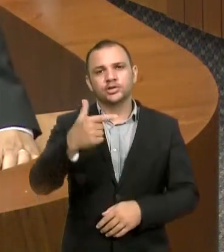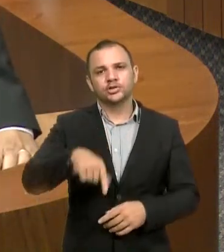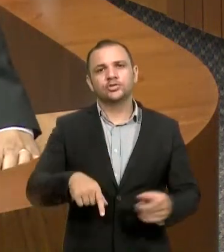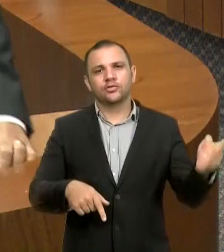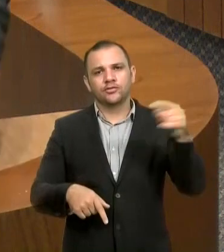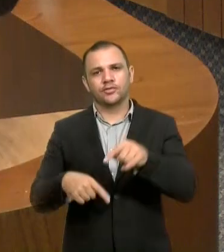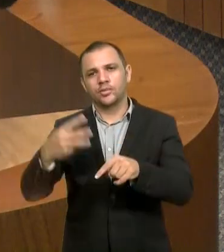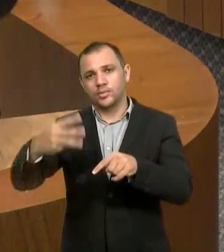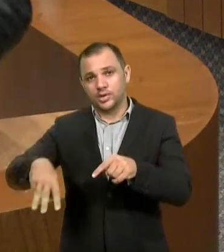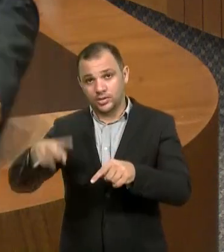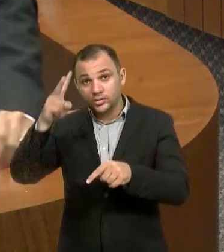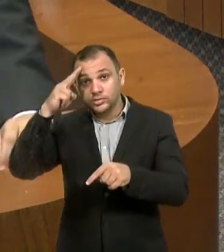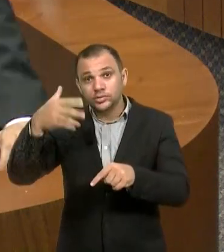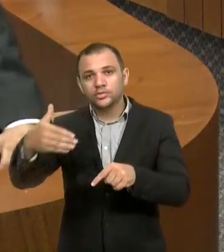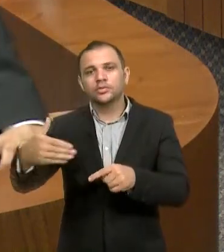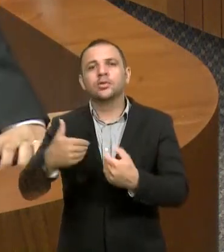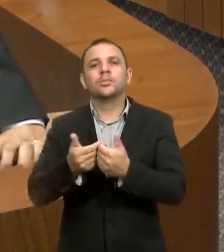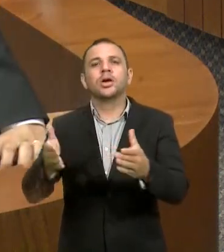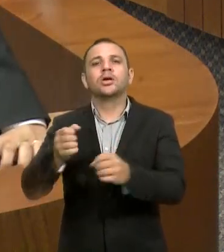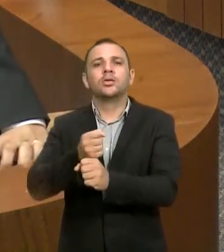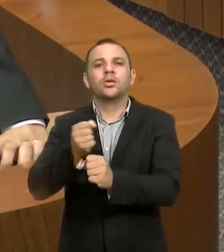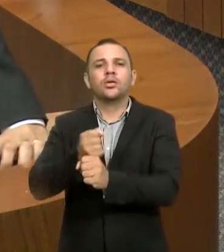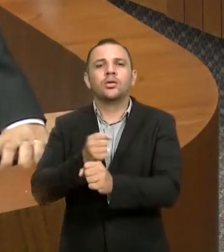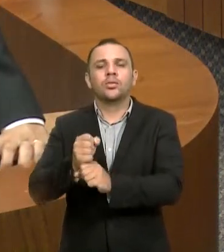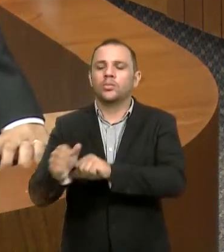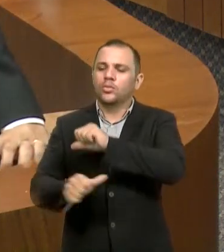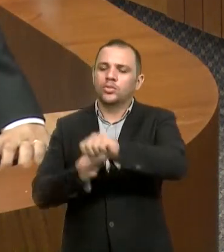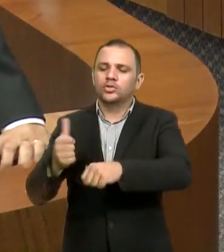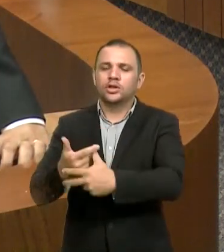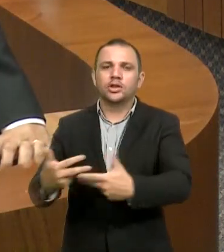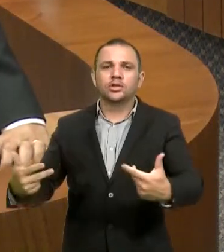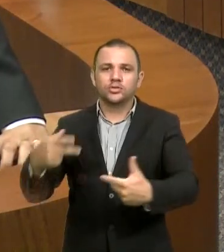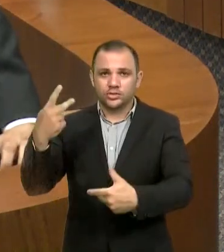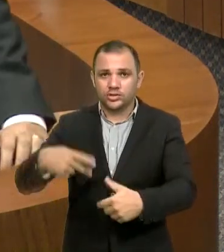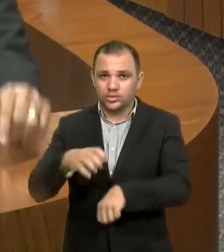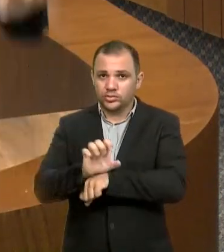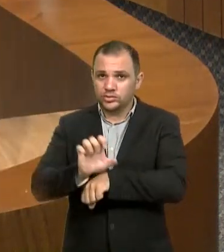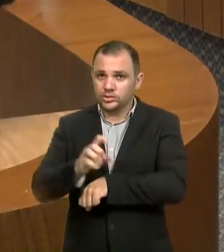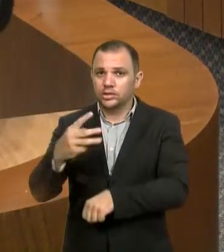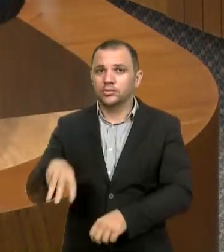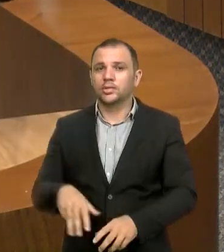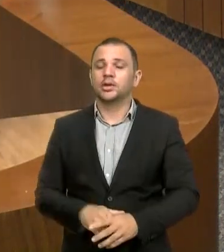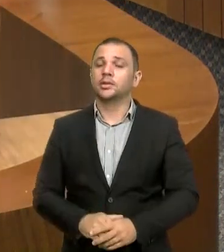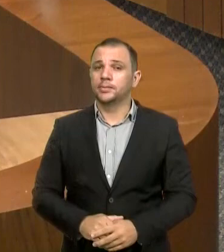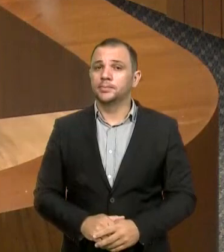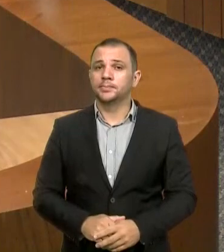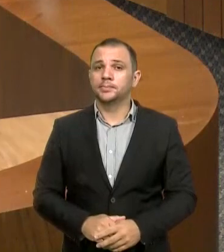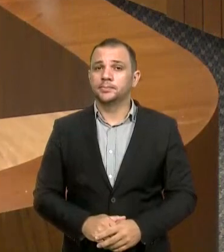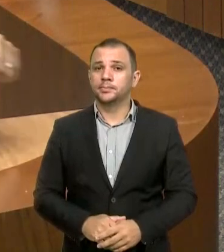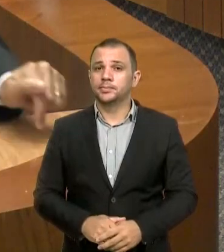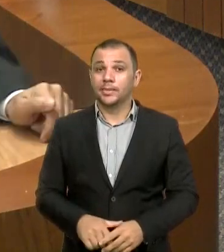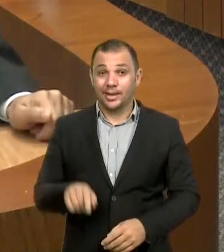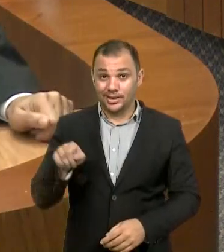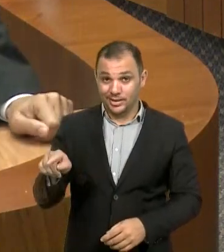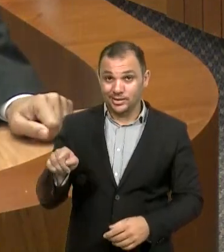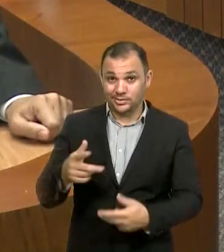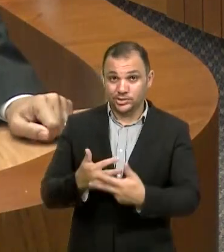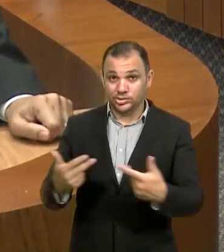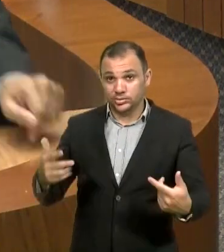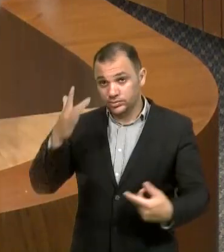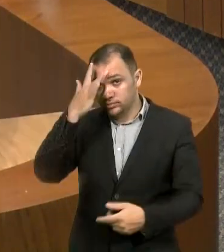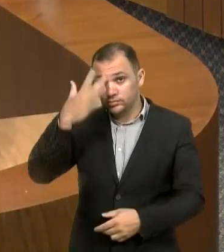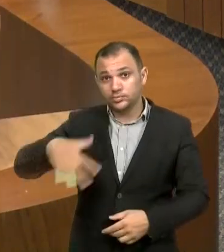obras, mudando a realidade do Estado, deputado Inácio. É isso que as pessoas esperam